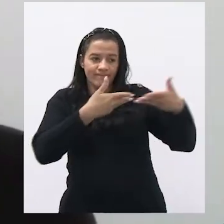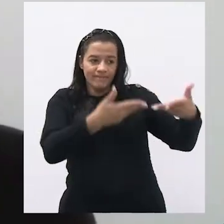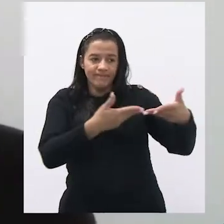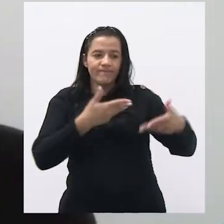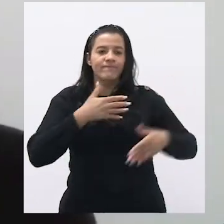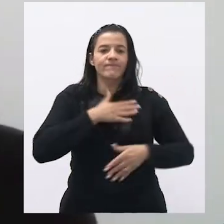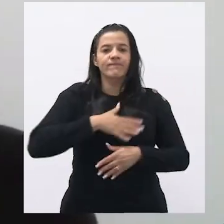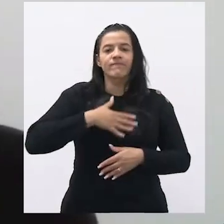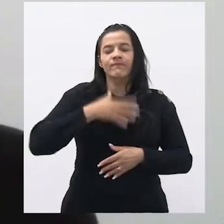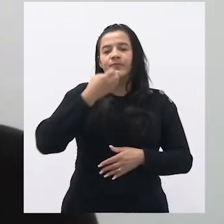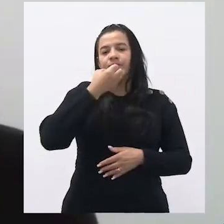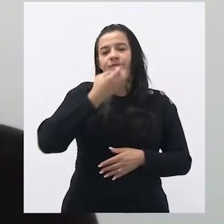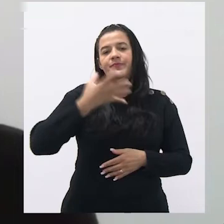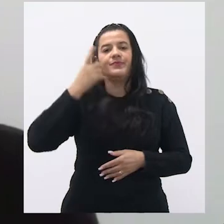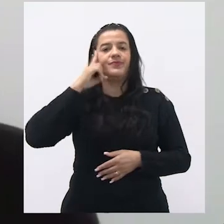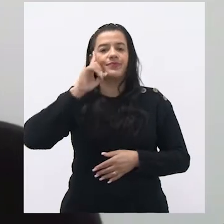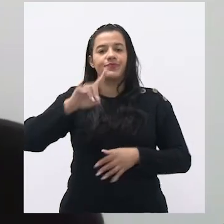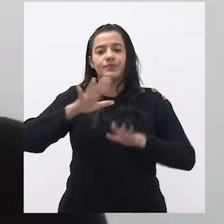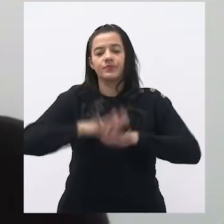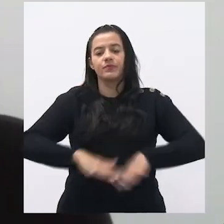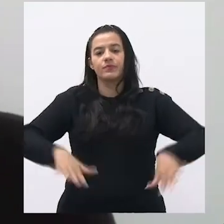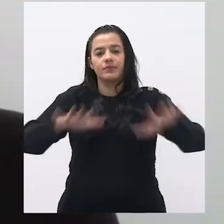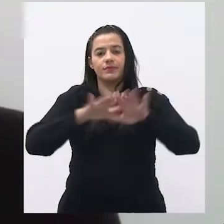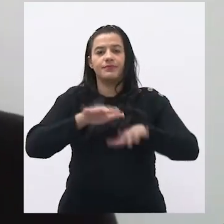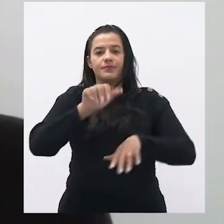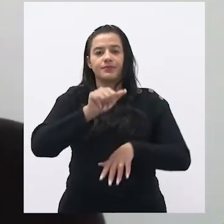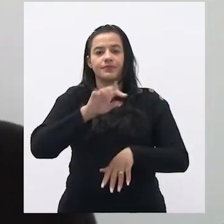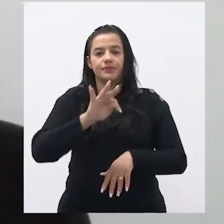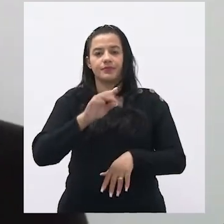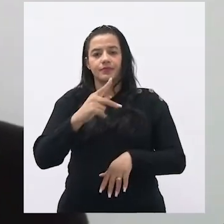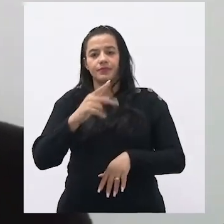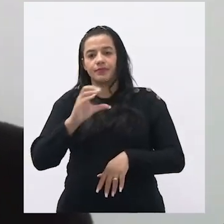desejo a todas e todos uma excelente ATPC.